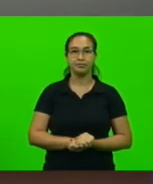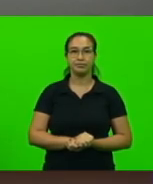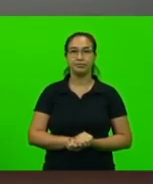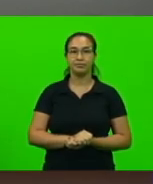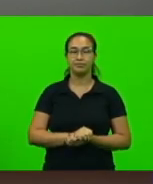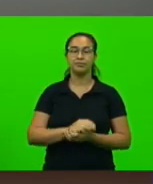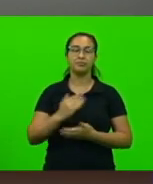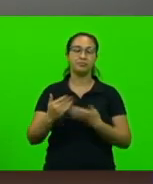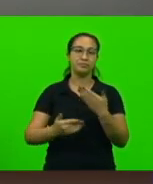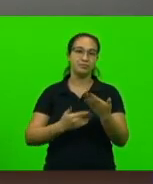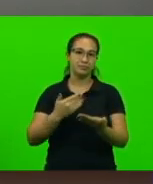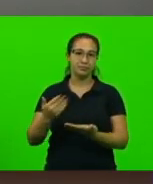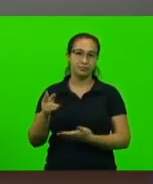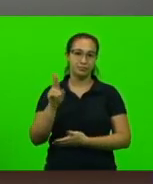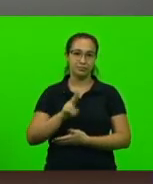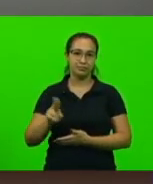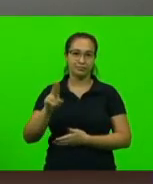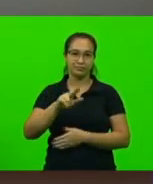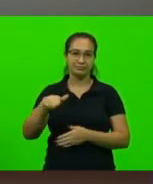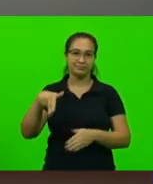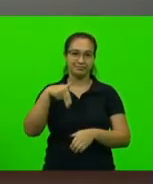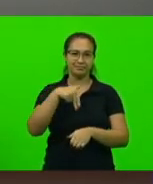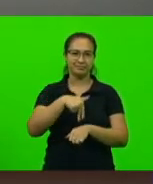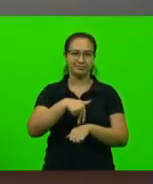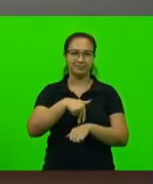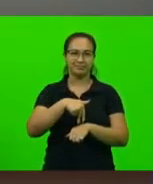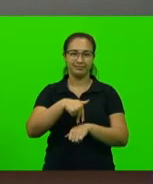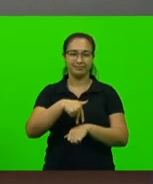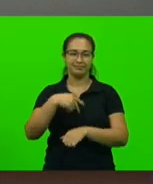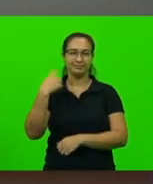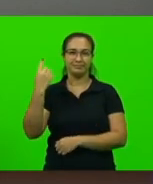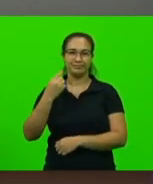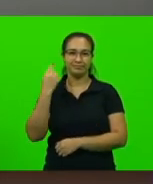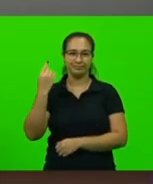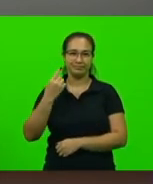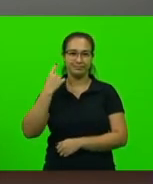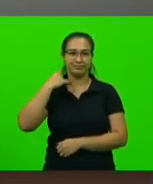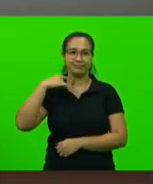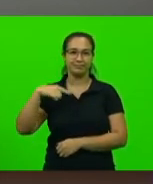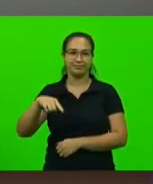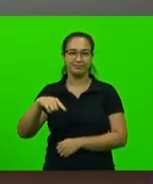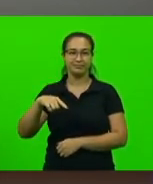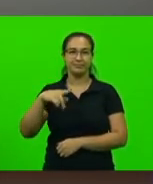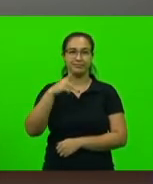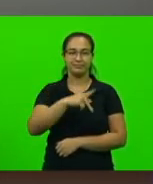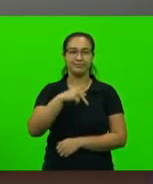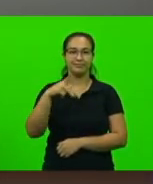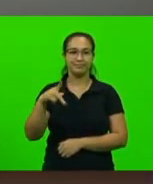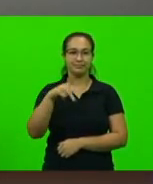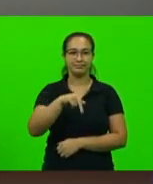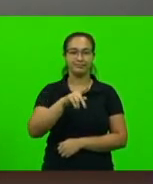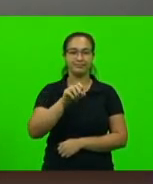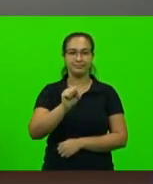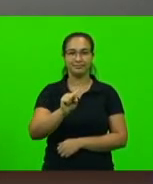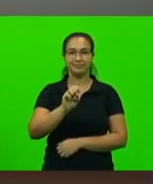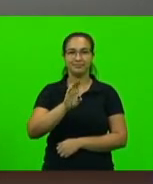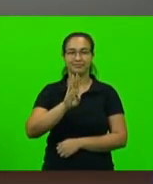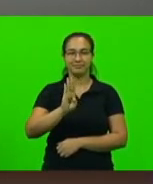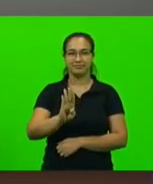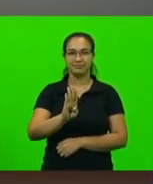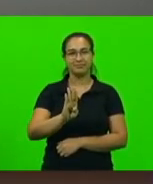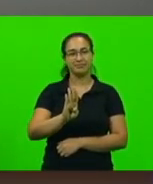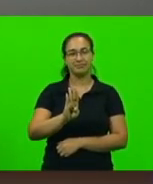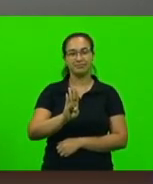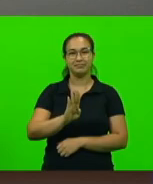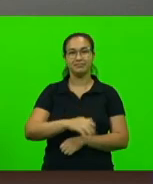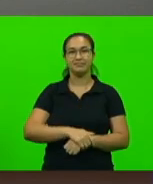políticos, fez uso da palavra o deputado Silvio Dreve, do bloco PP-PSB. Ordem